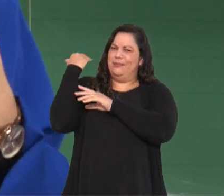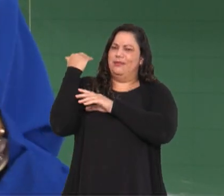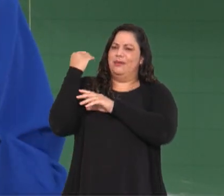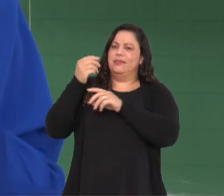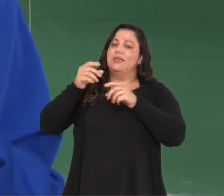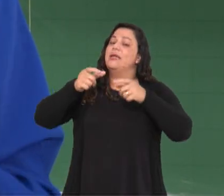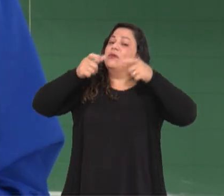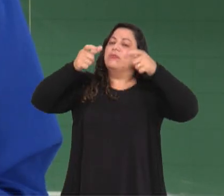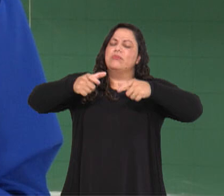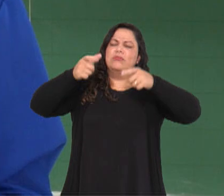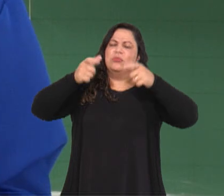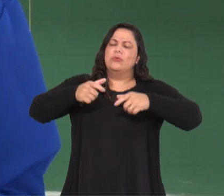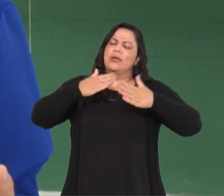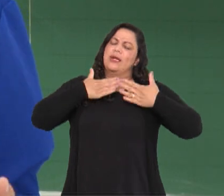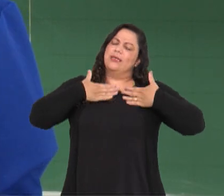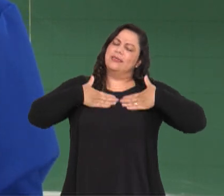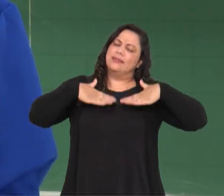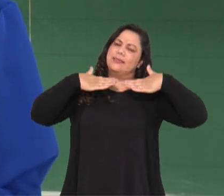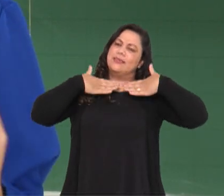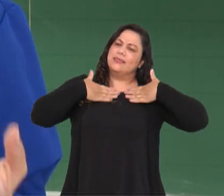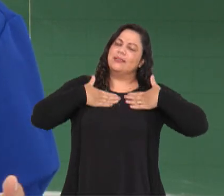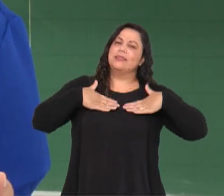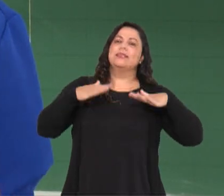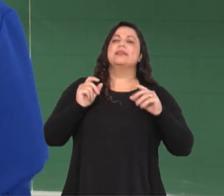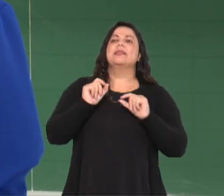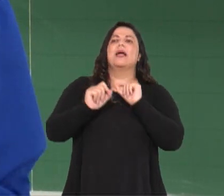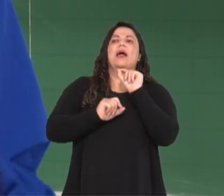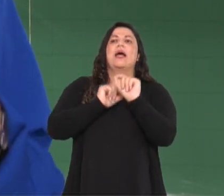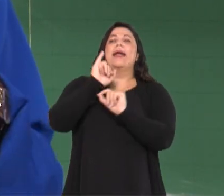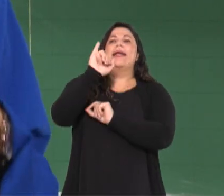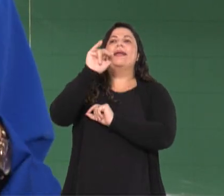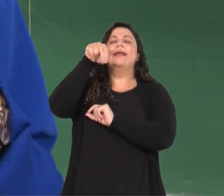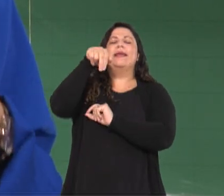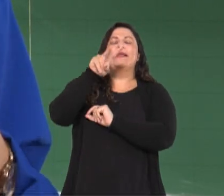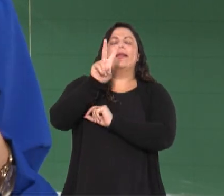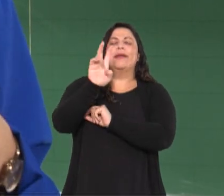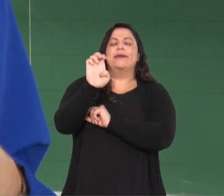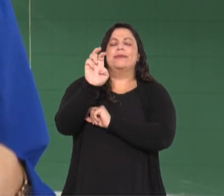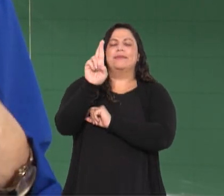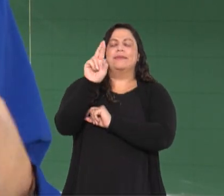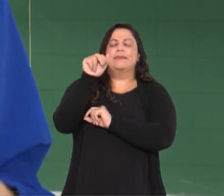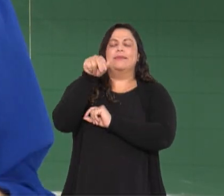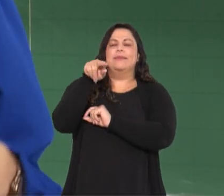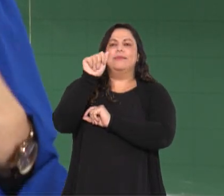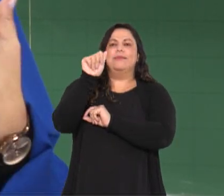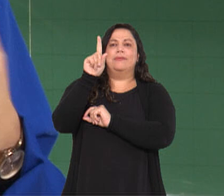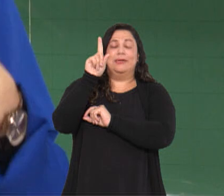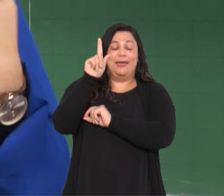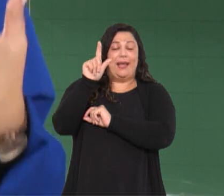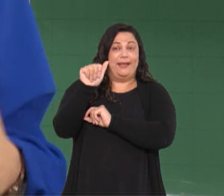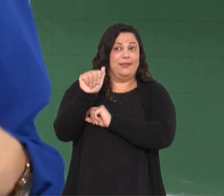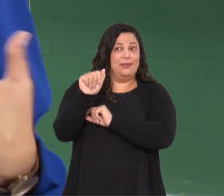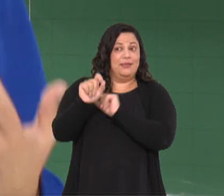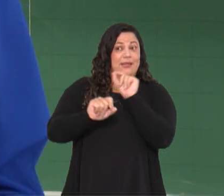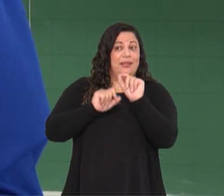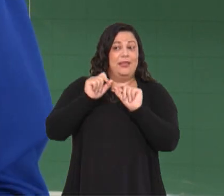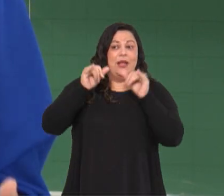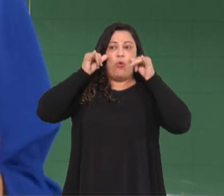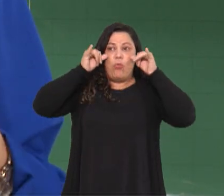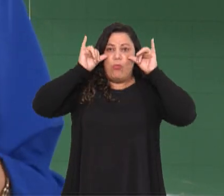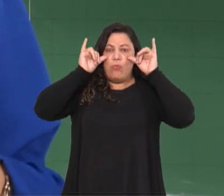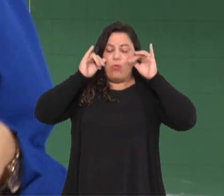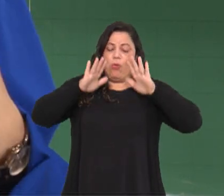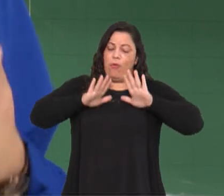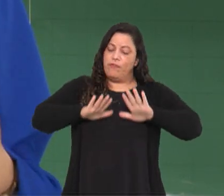ali fazendo as invernadas, que os tropeiros chamavam. O que eram essas invernadas? Ficava um tempo ali com o gado para o gado se restabelecer,